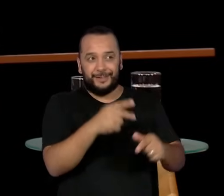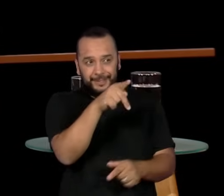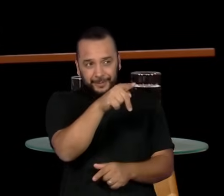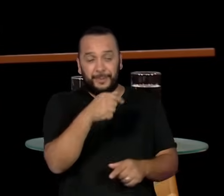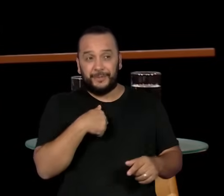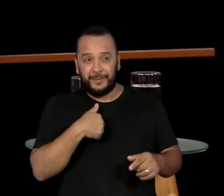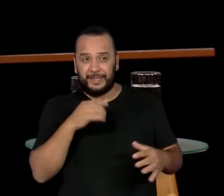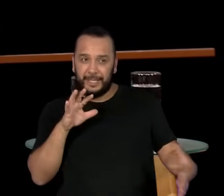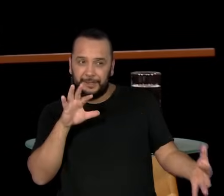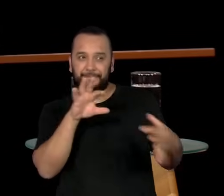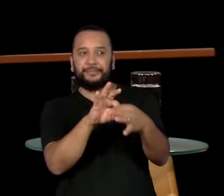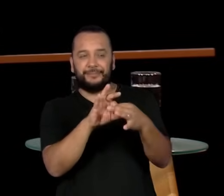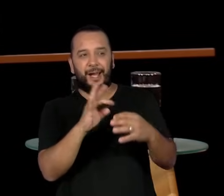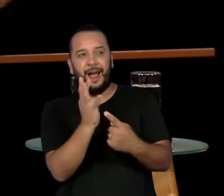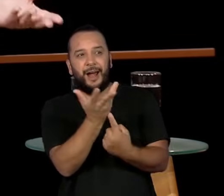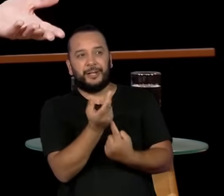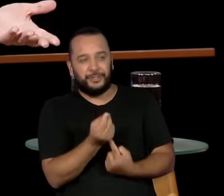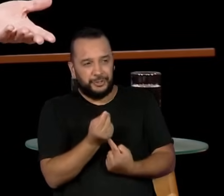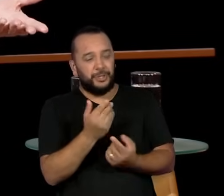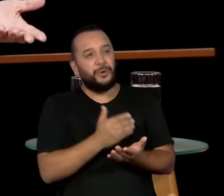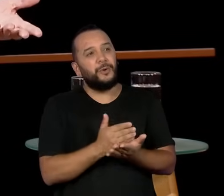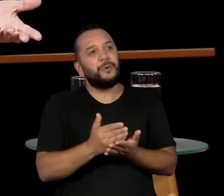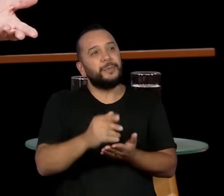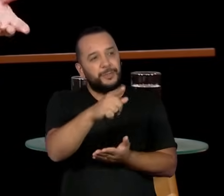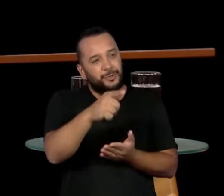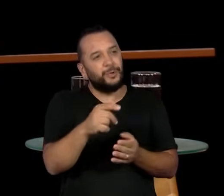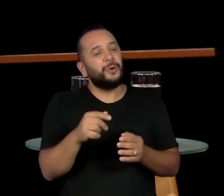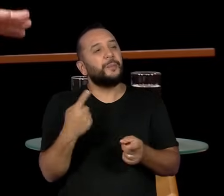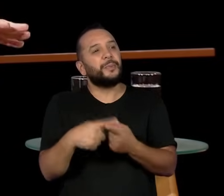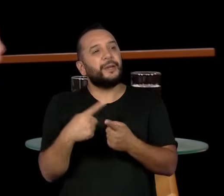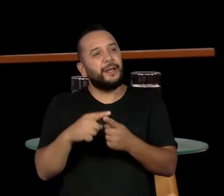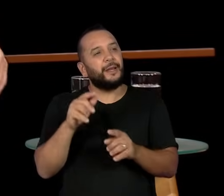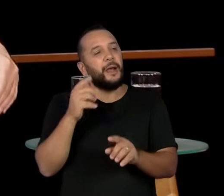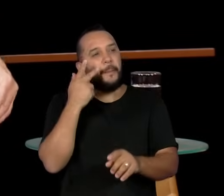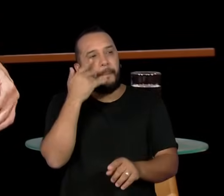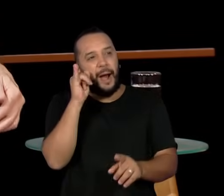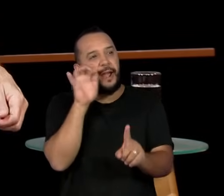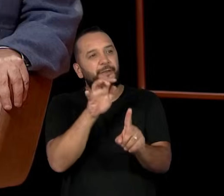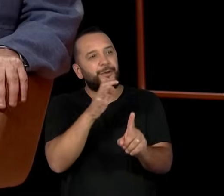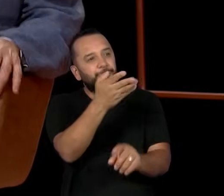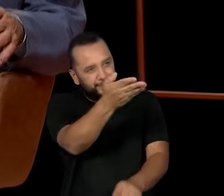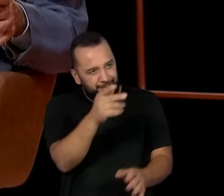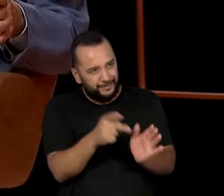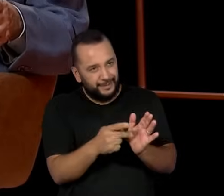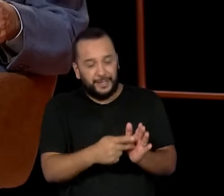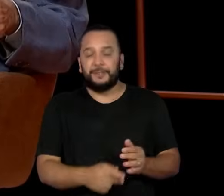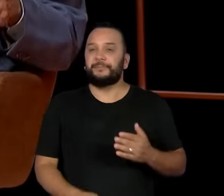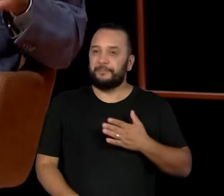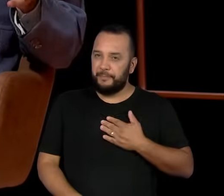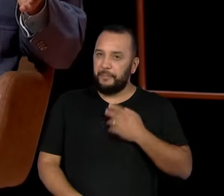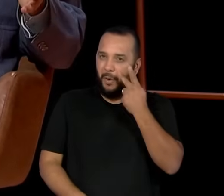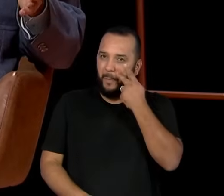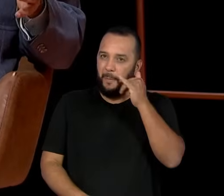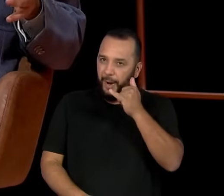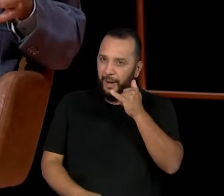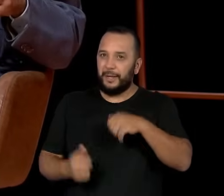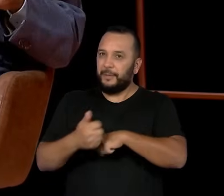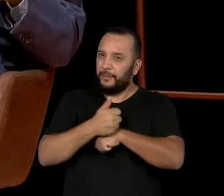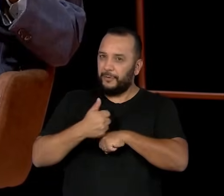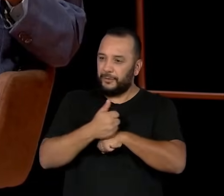arte começou na infância a partir do seu pai, não foi? Queria que você falasse um pouco sobre isso. Meu pai era um